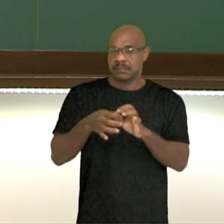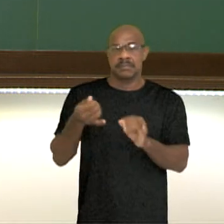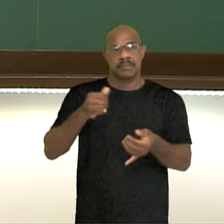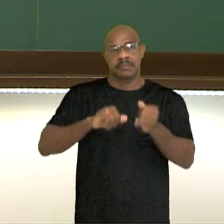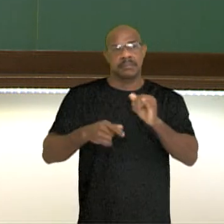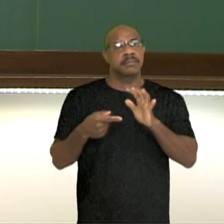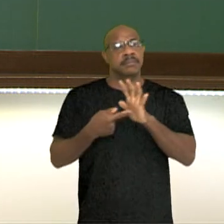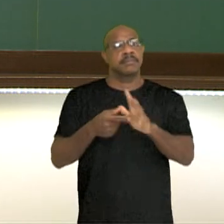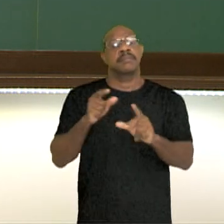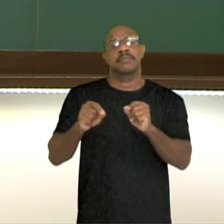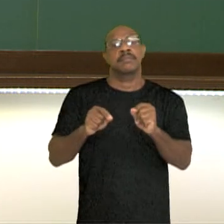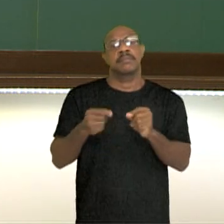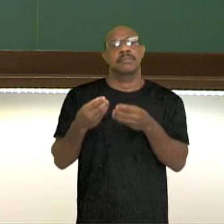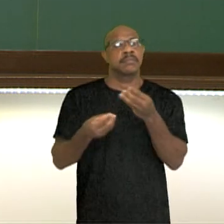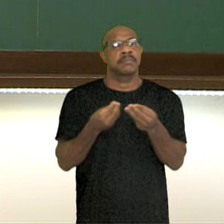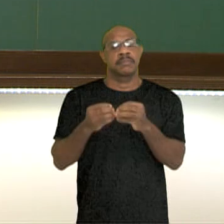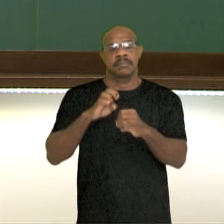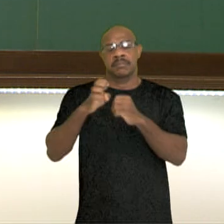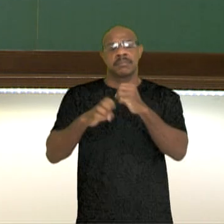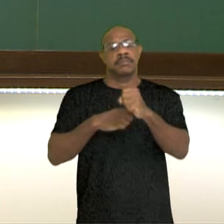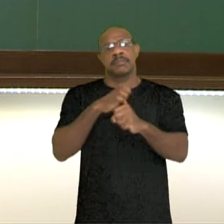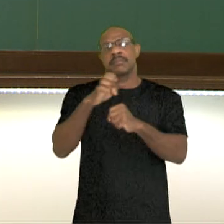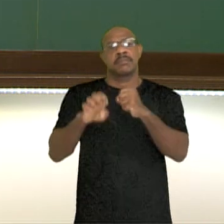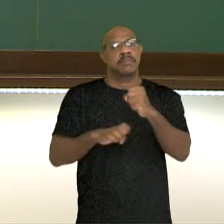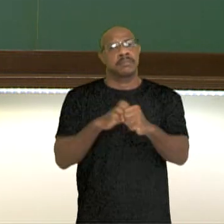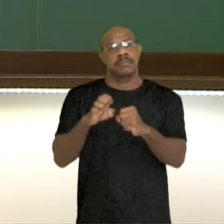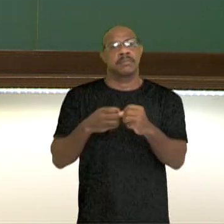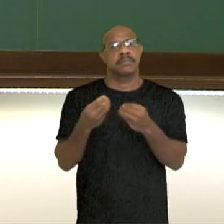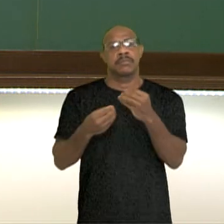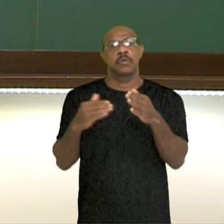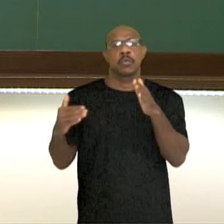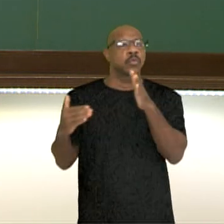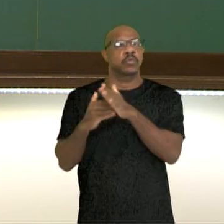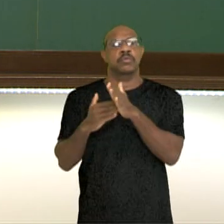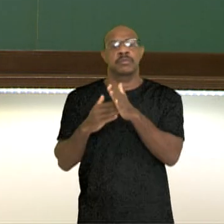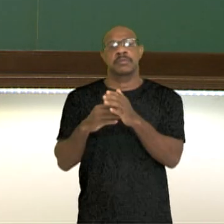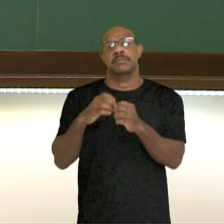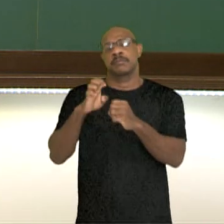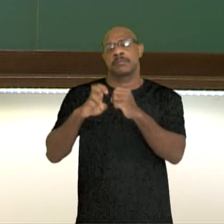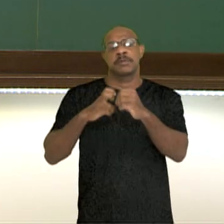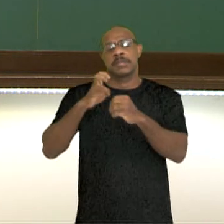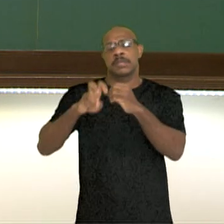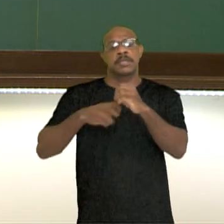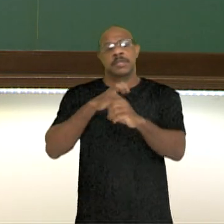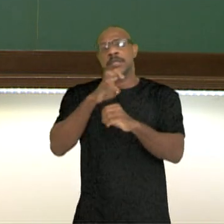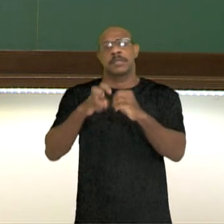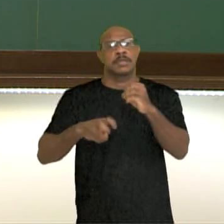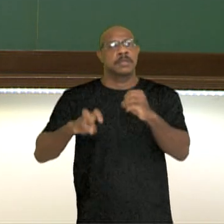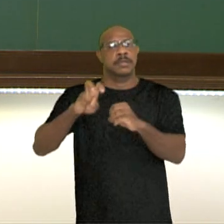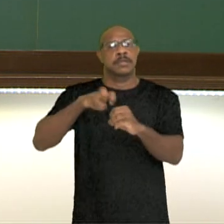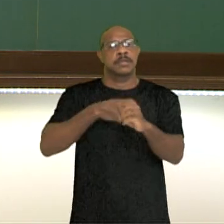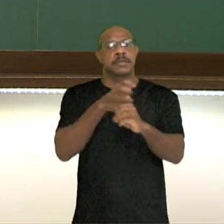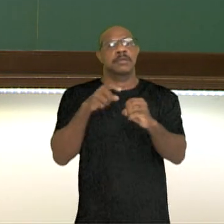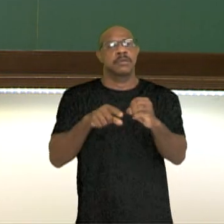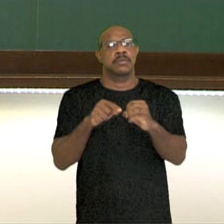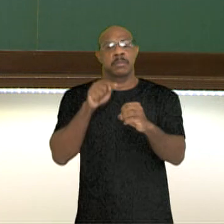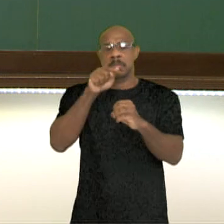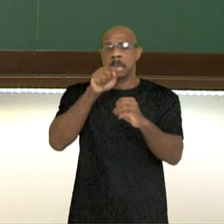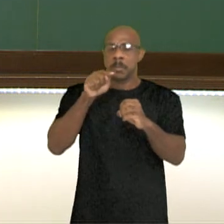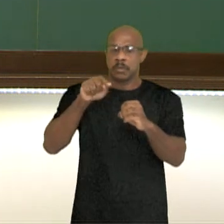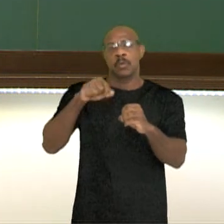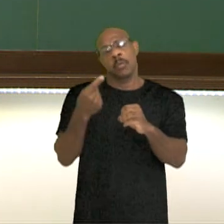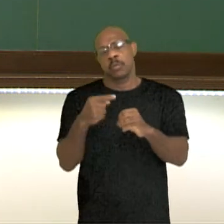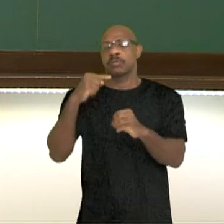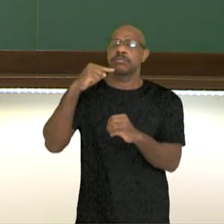nós representamos os elétrons do último nível de energia, os elétrons de valência, com pontinhas, ou também